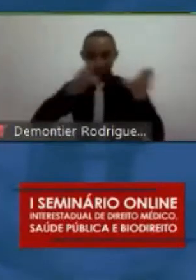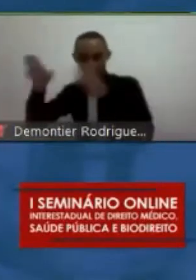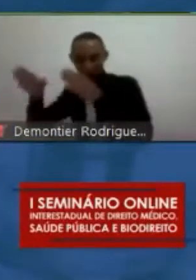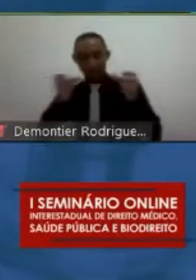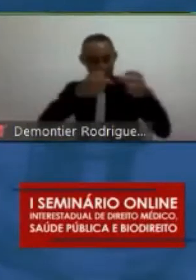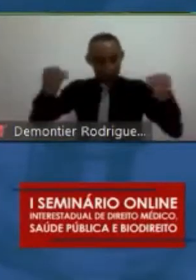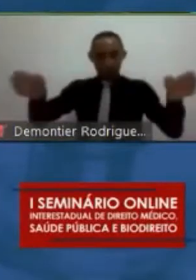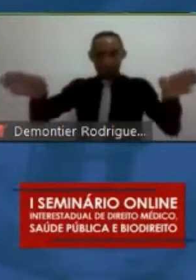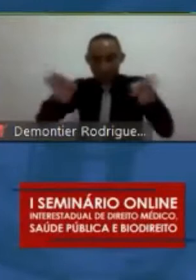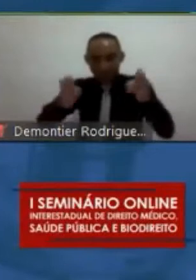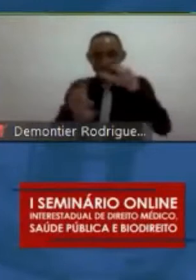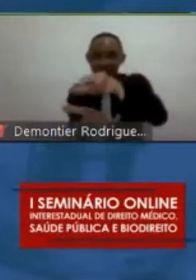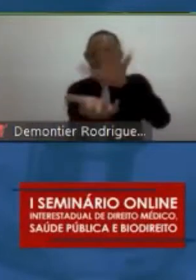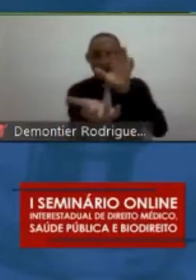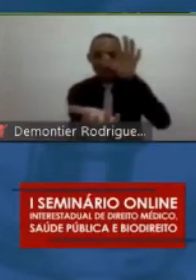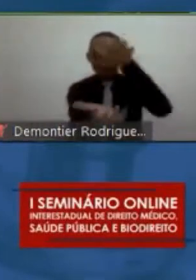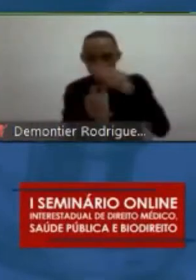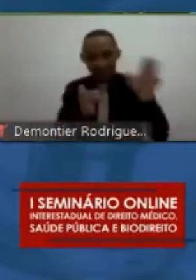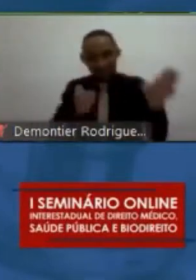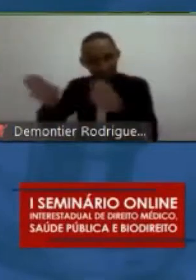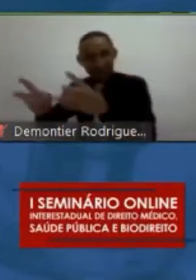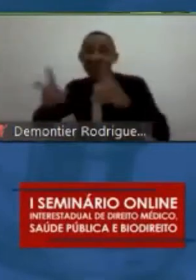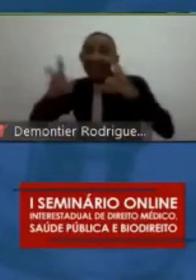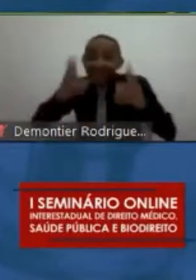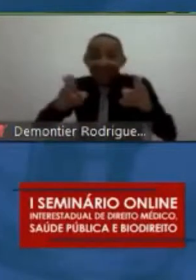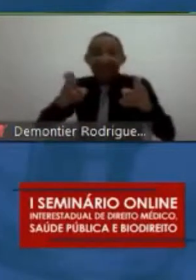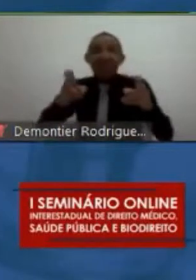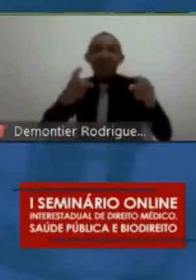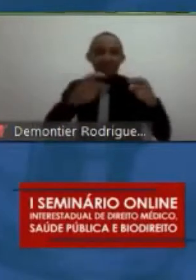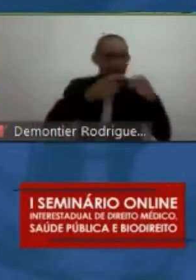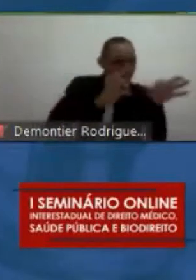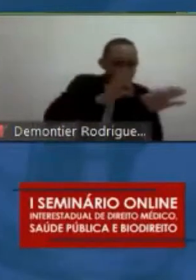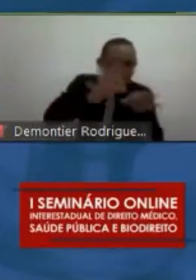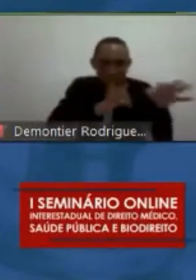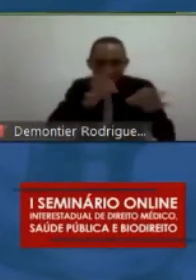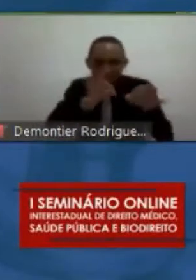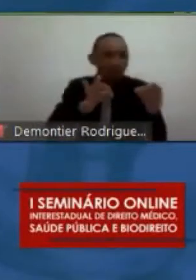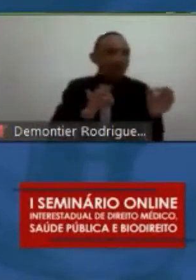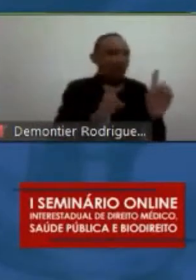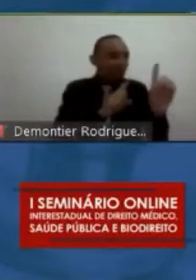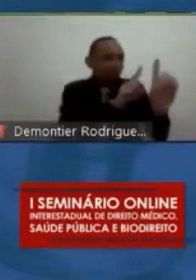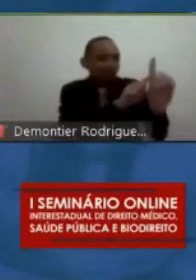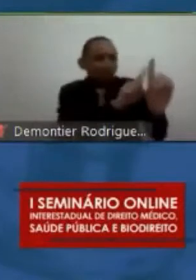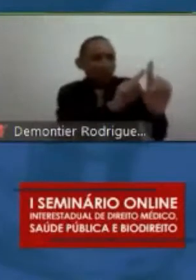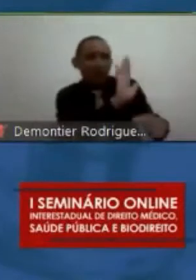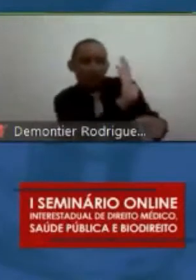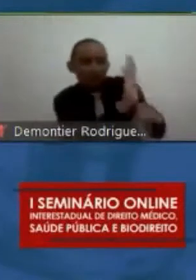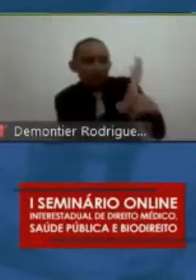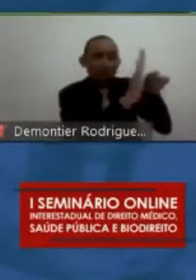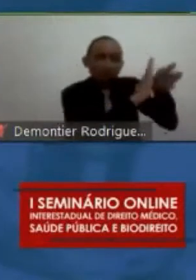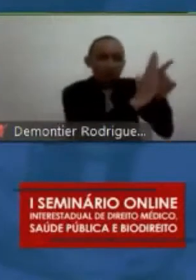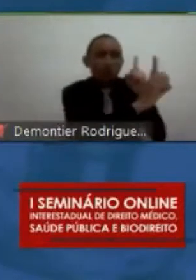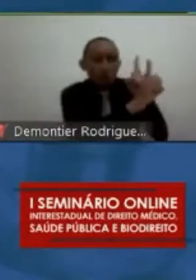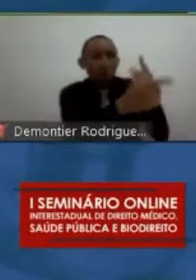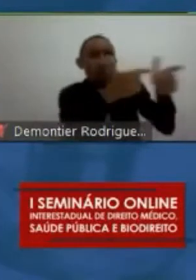de ações que vão permitindo que a ação seguinte ela possa ser potencializada,